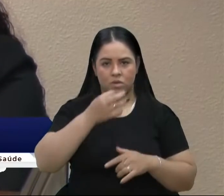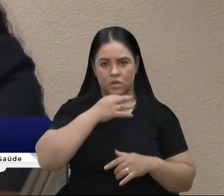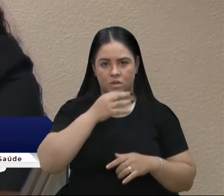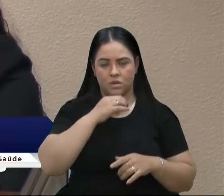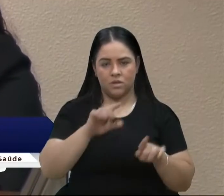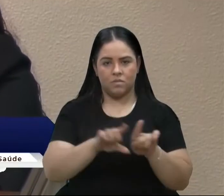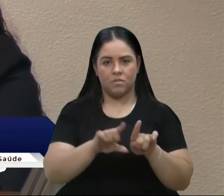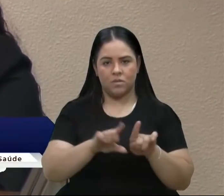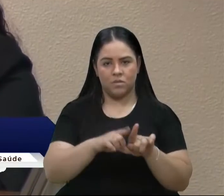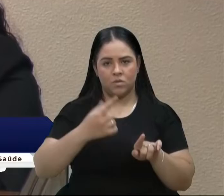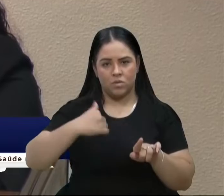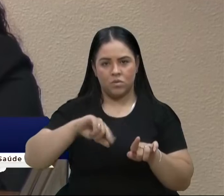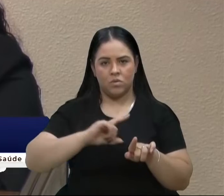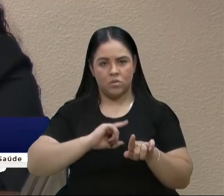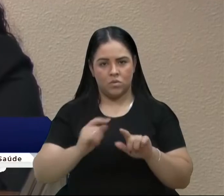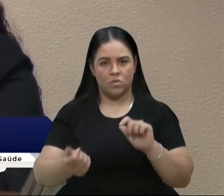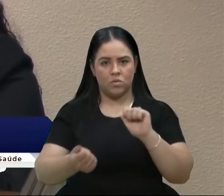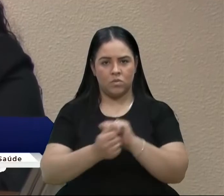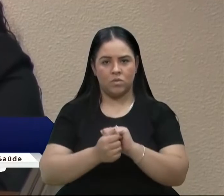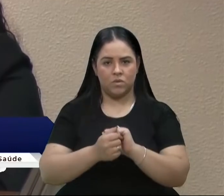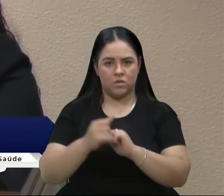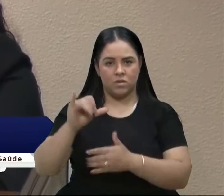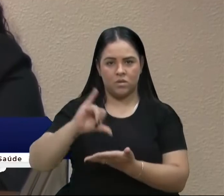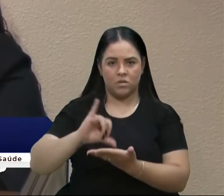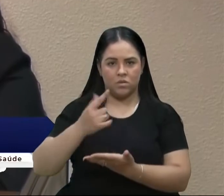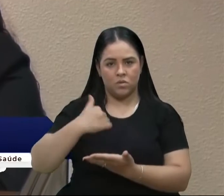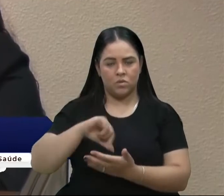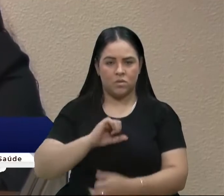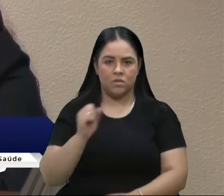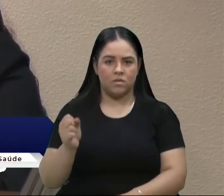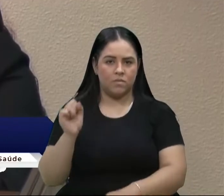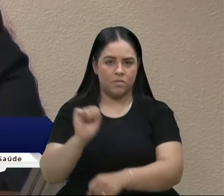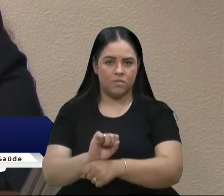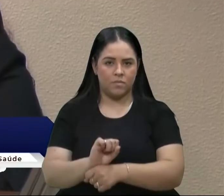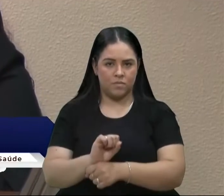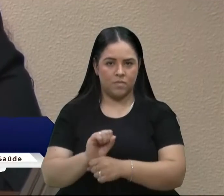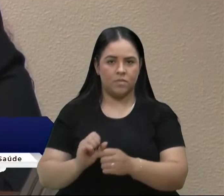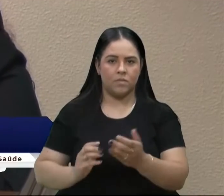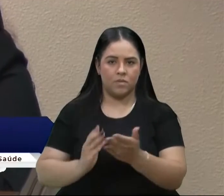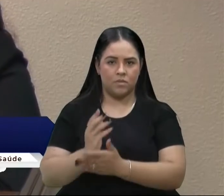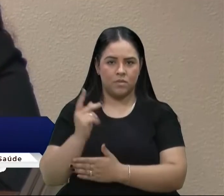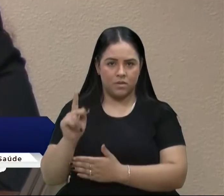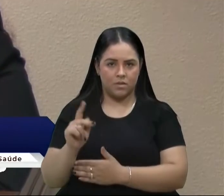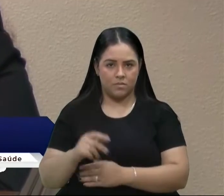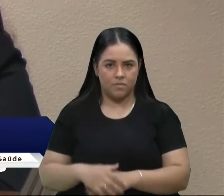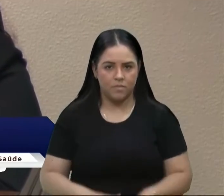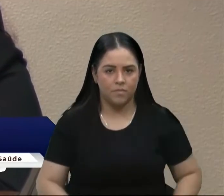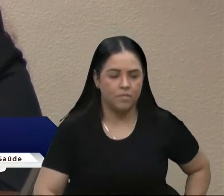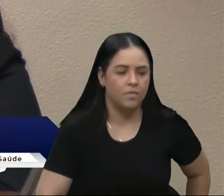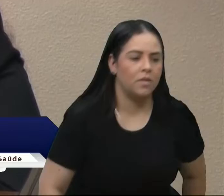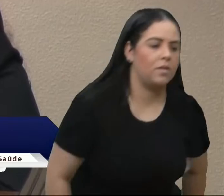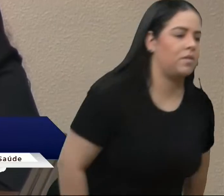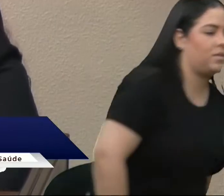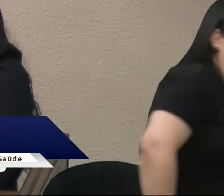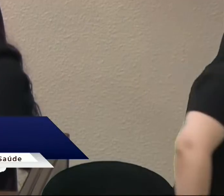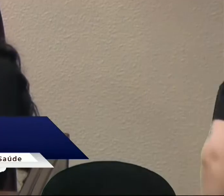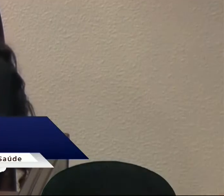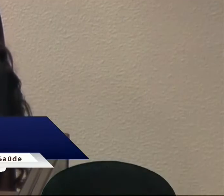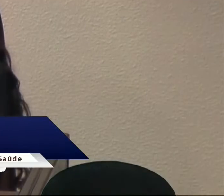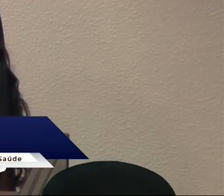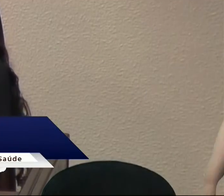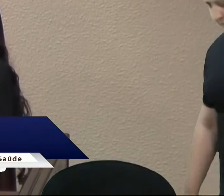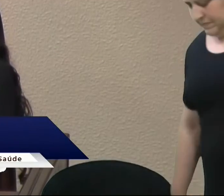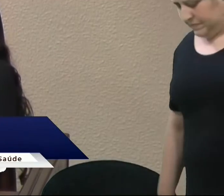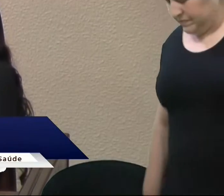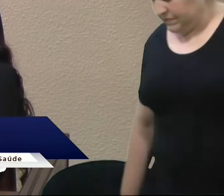para a implantação desse centro. A gente vai esperar a habilitação dele. A questão do aporte dos